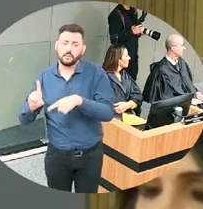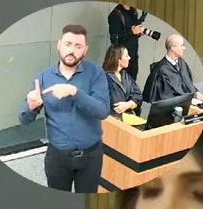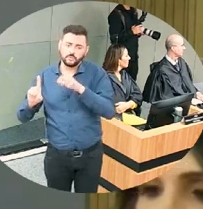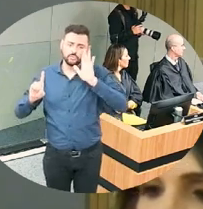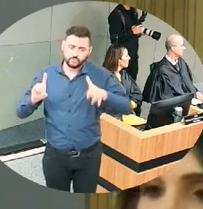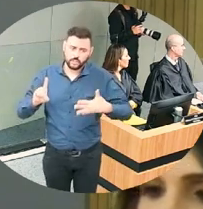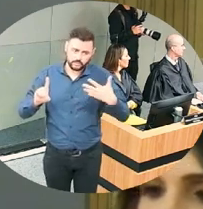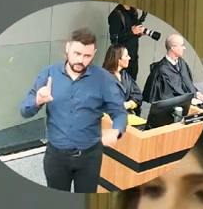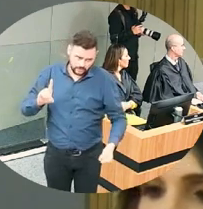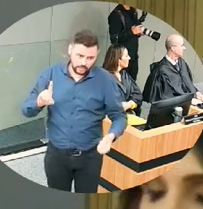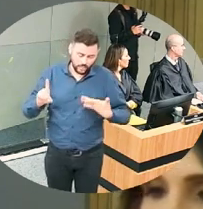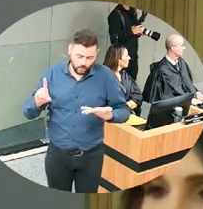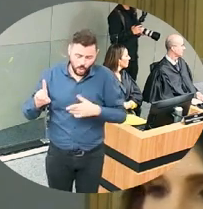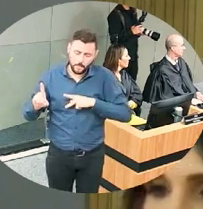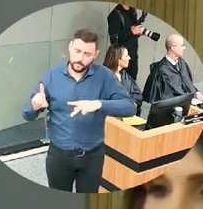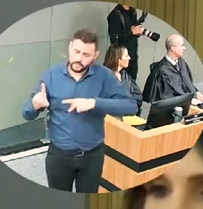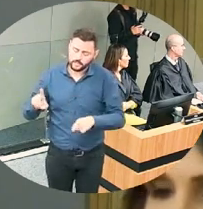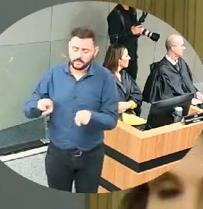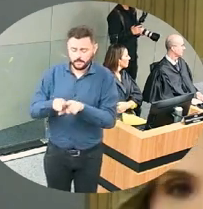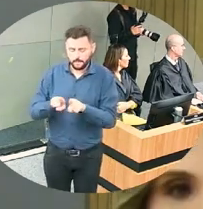excelentíssima desembargadora